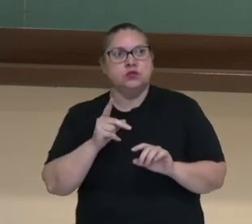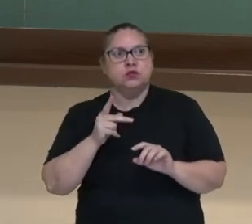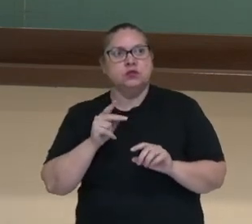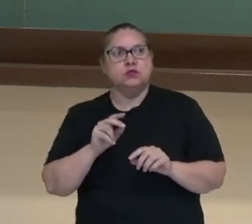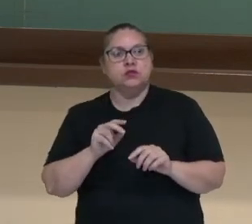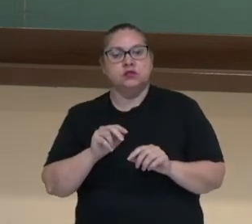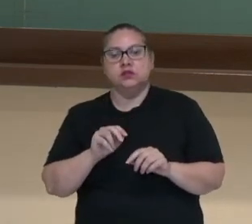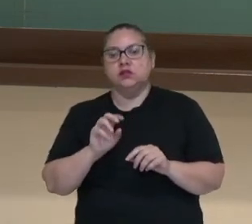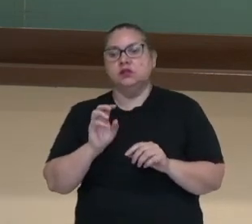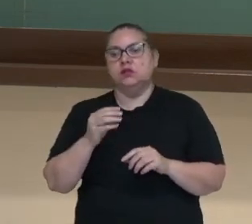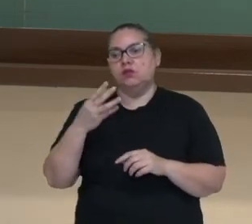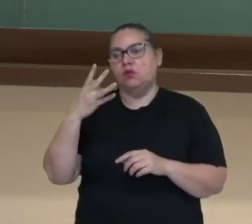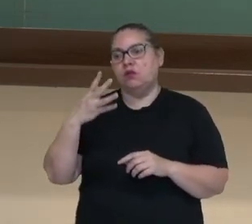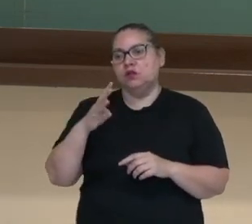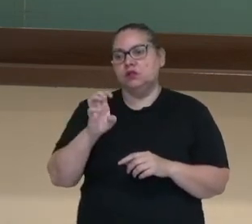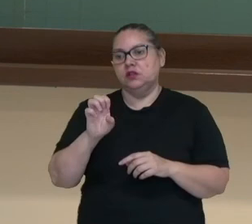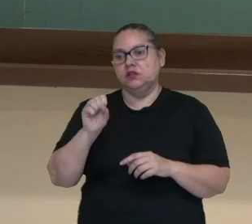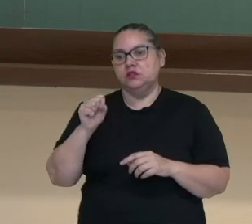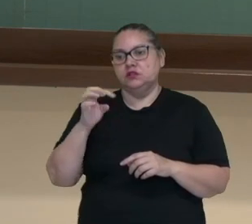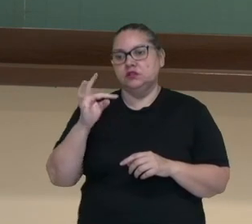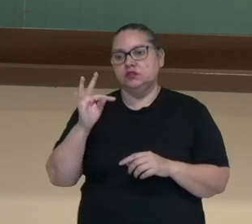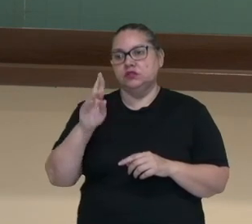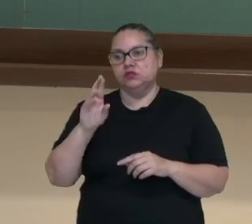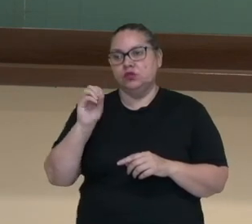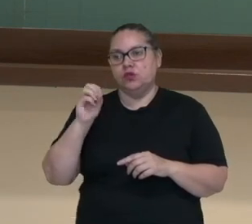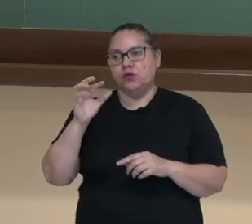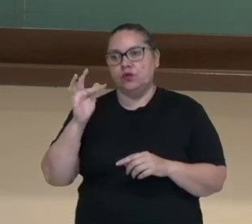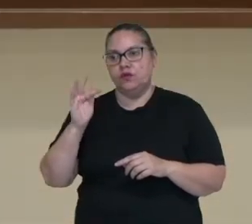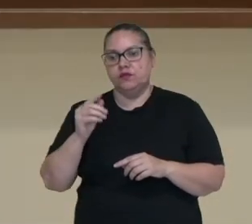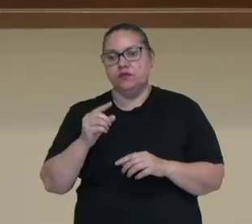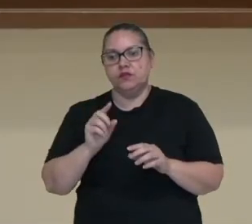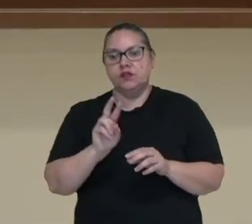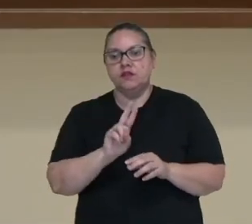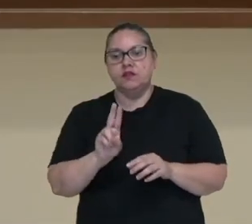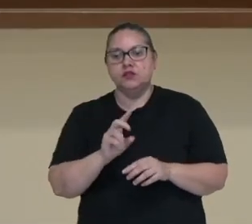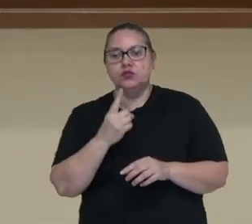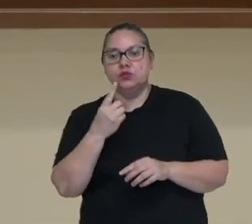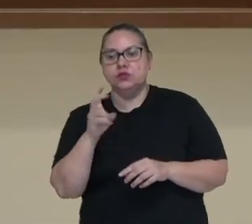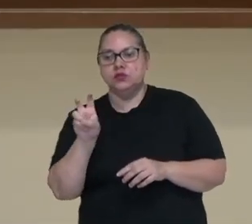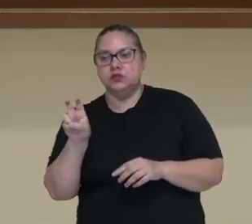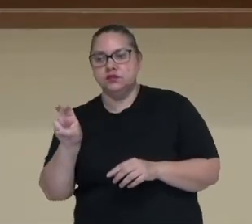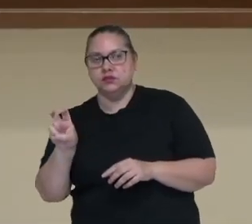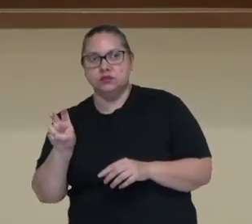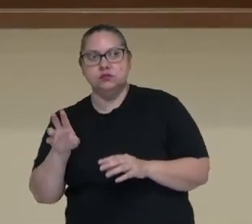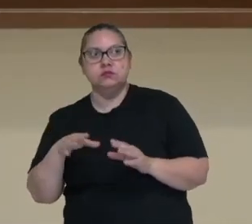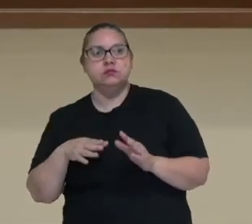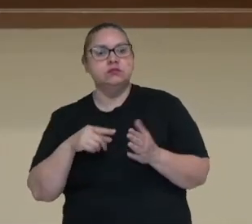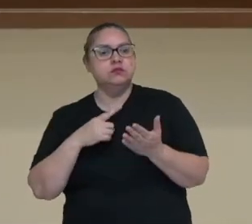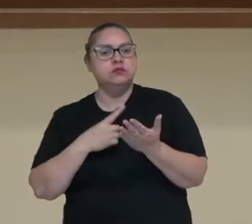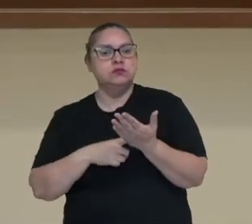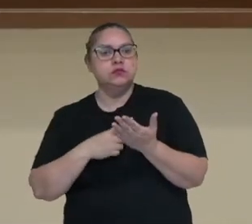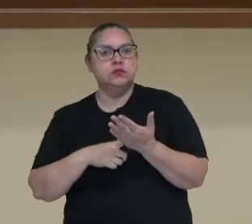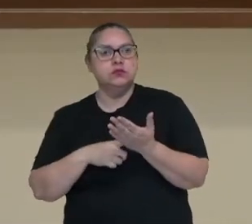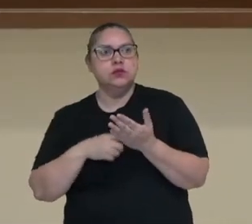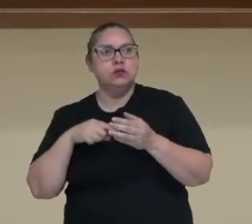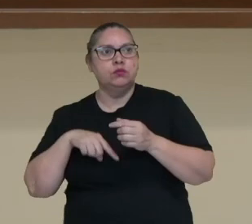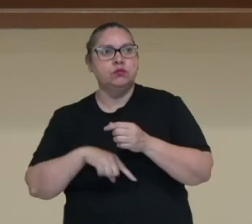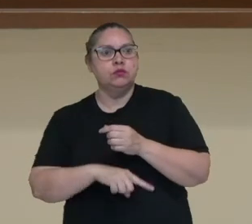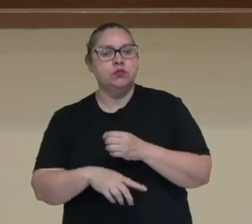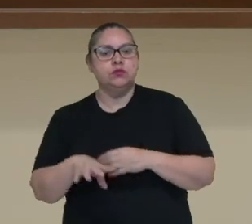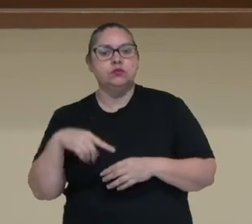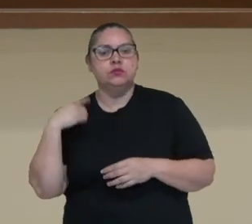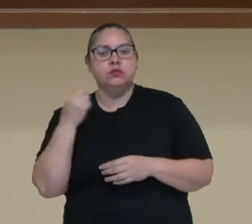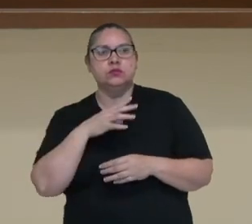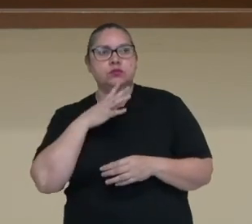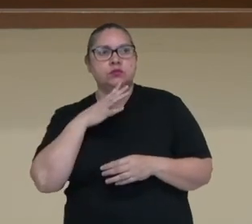que está na quarta estrofe, nos versos de 1 a 5. Combinado? Aprofundando então nosso